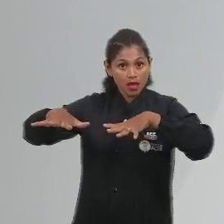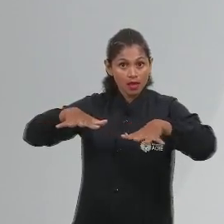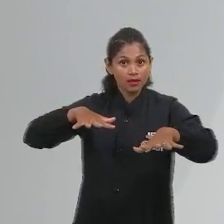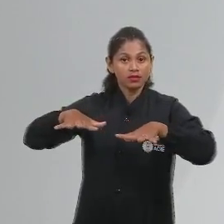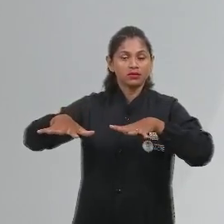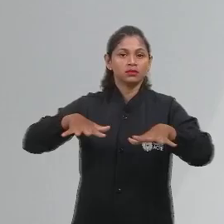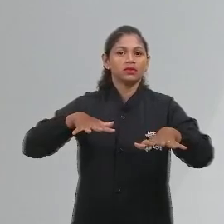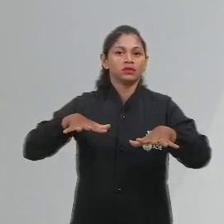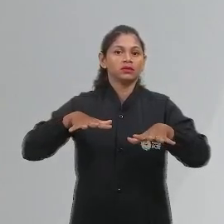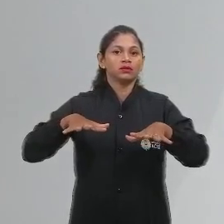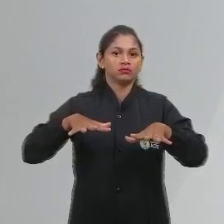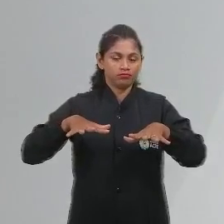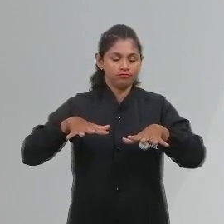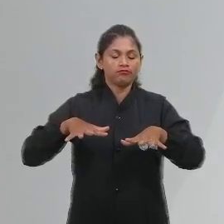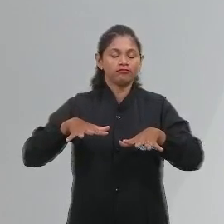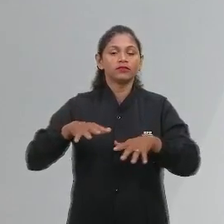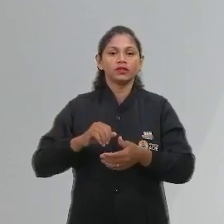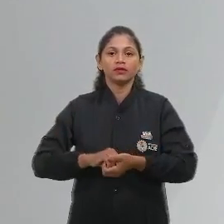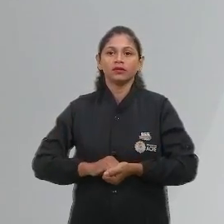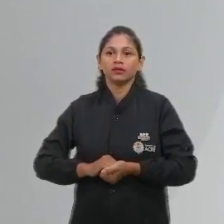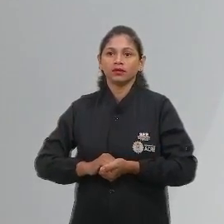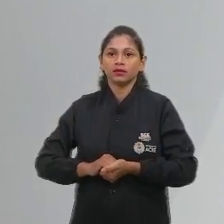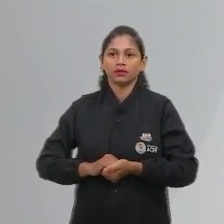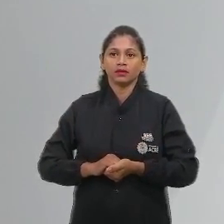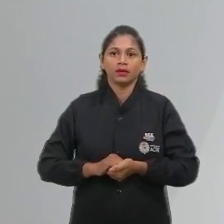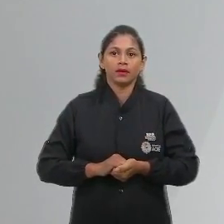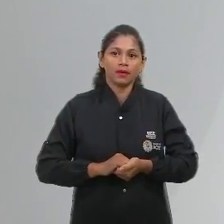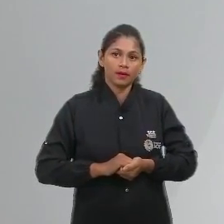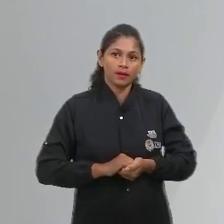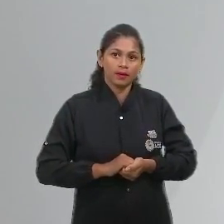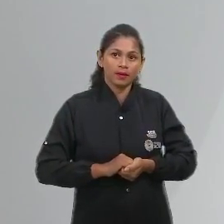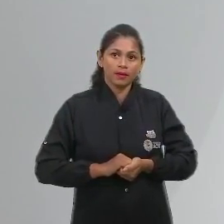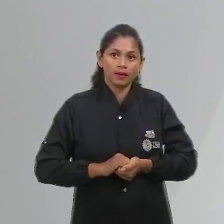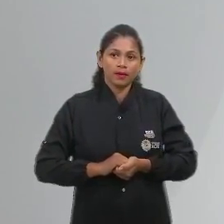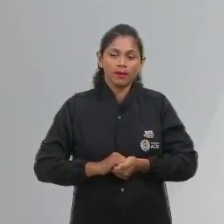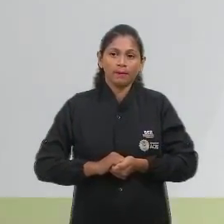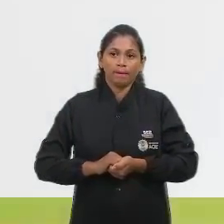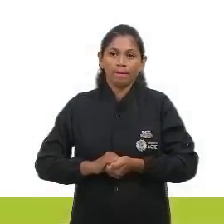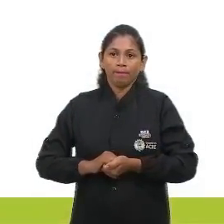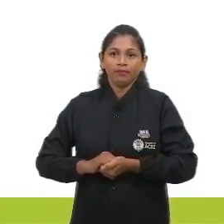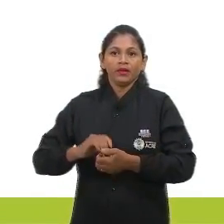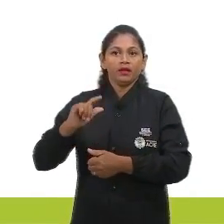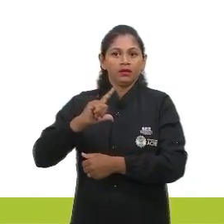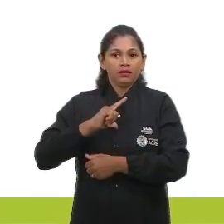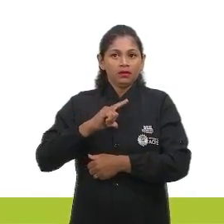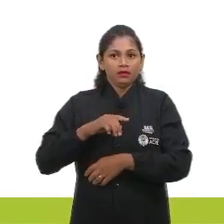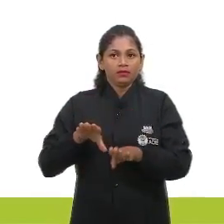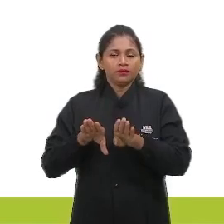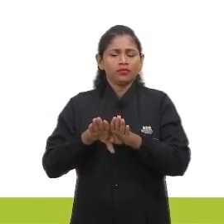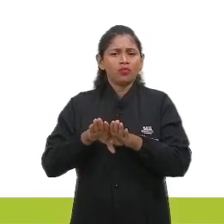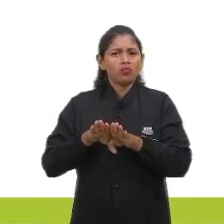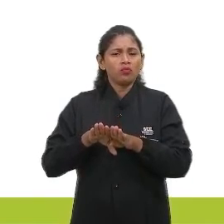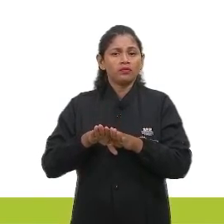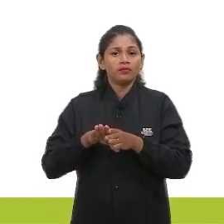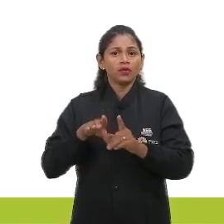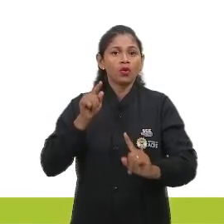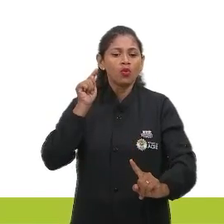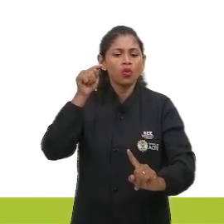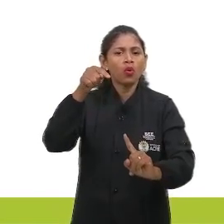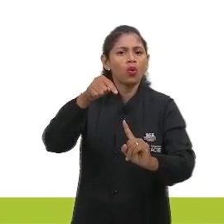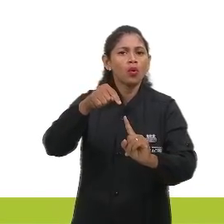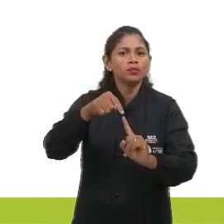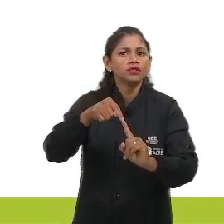tem informação suficiente a respeito disso. Ainda aqui nós temos assim, ó, quais os objetivos,